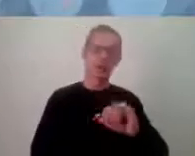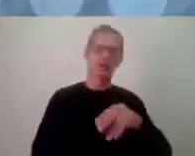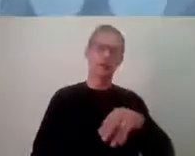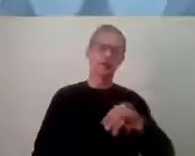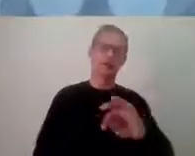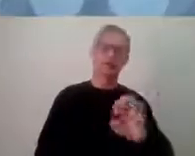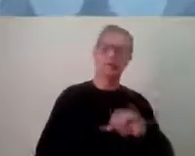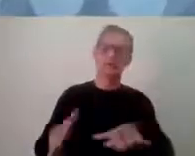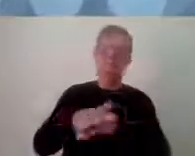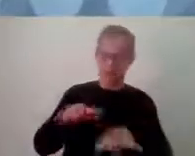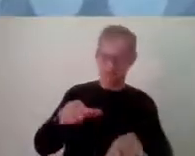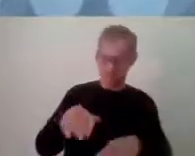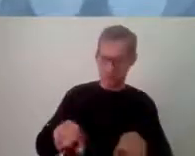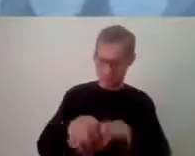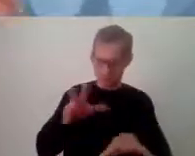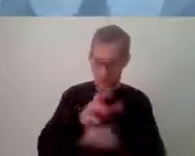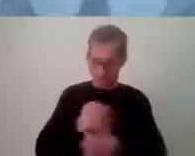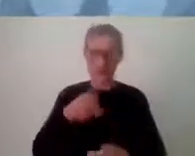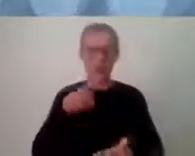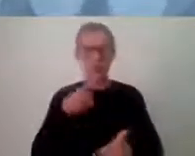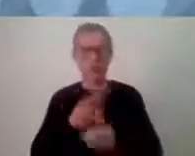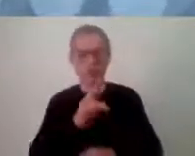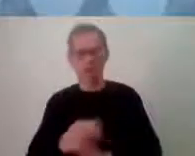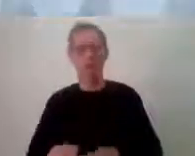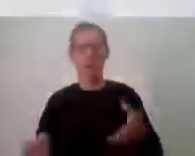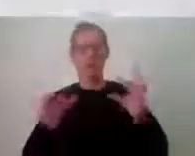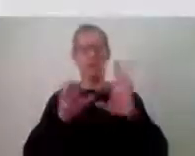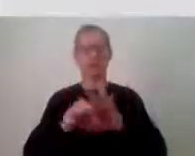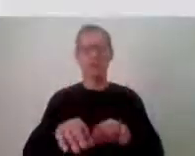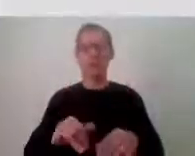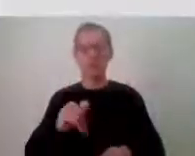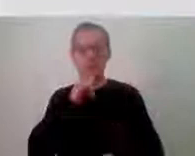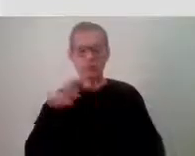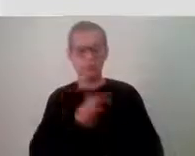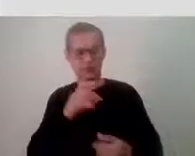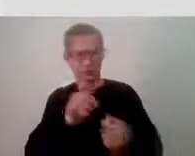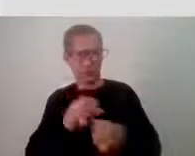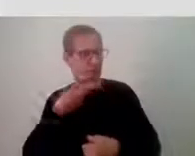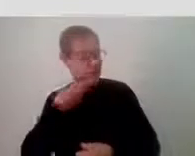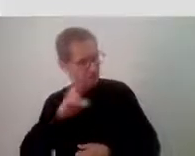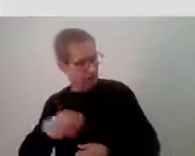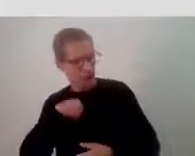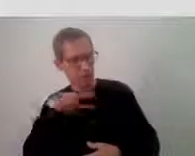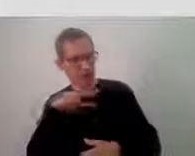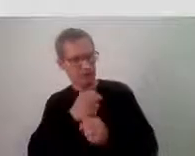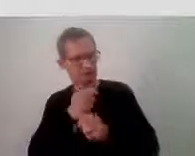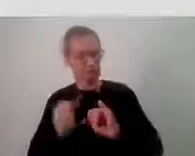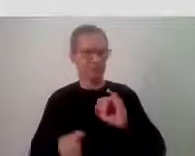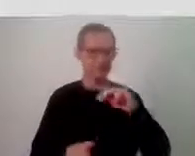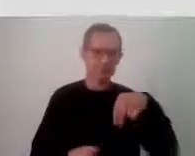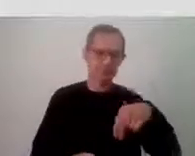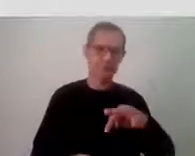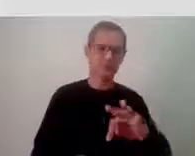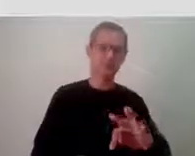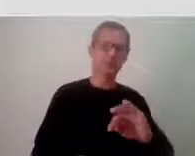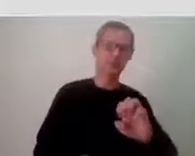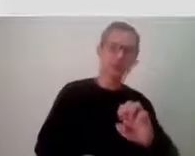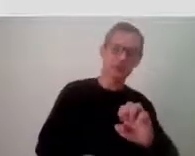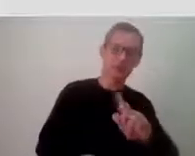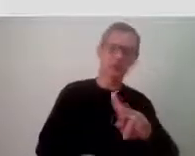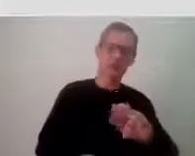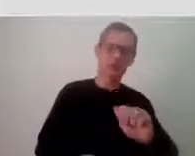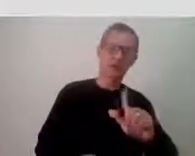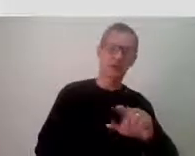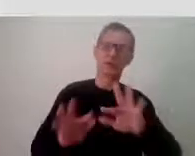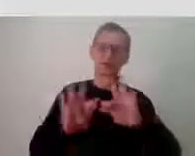resultado da sua integral. Vamos ver um exemplo de como que a gente faz isso? Ó, eu quero calcular a integral definida da função